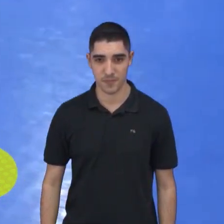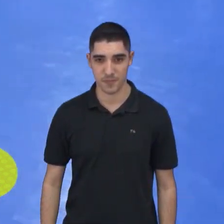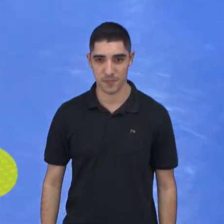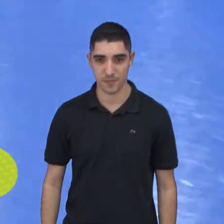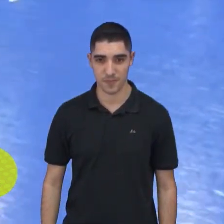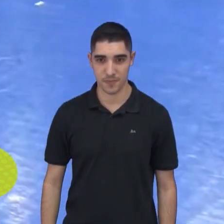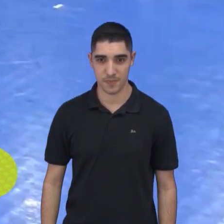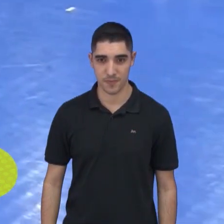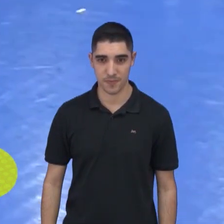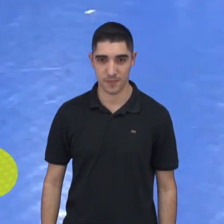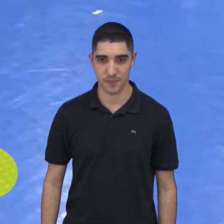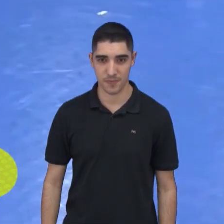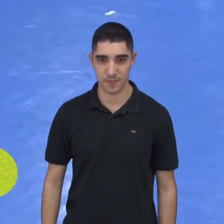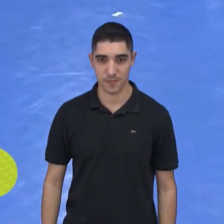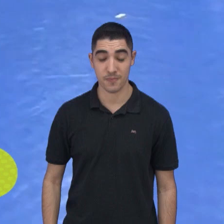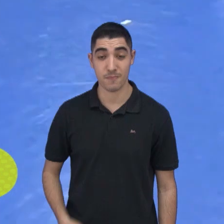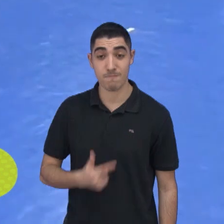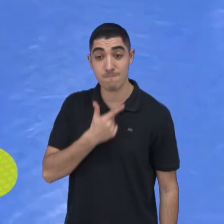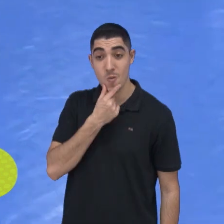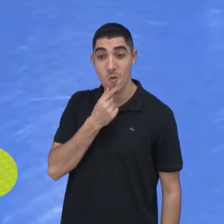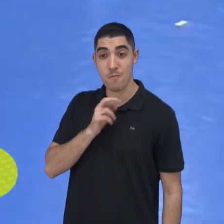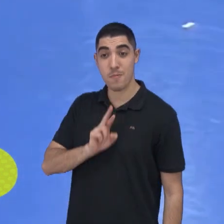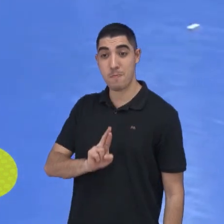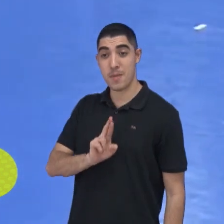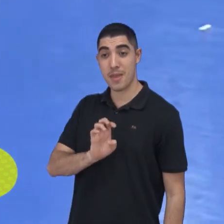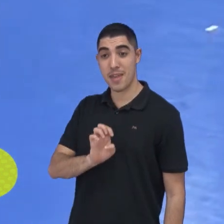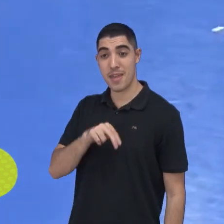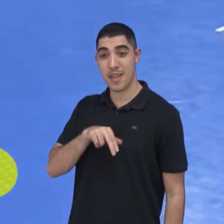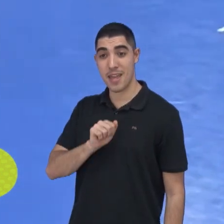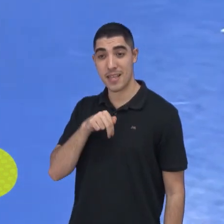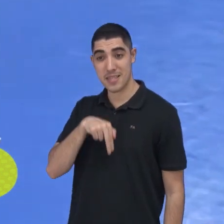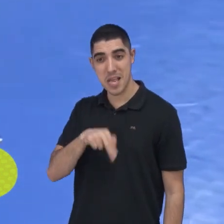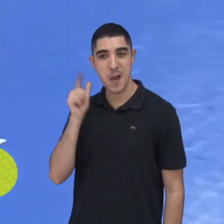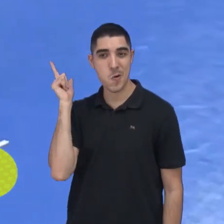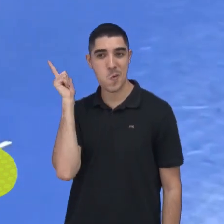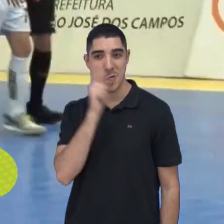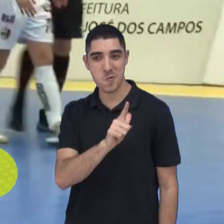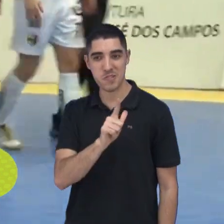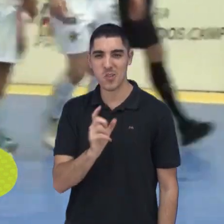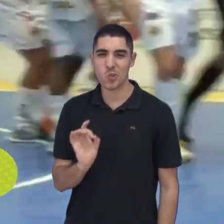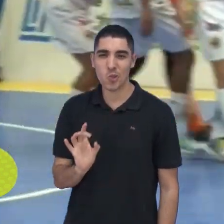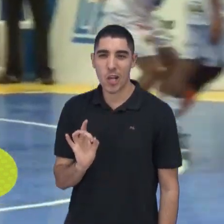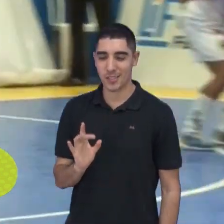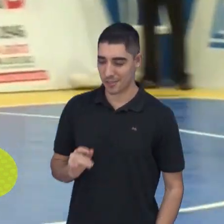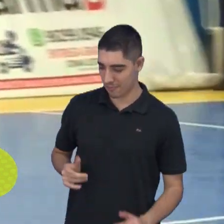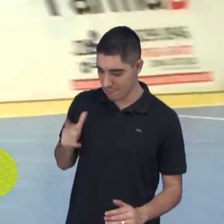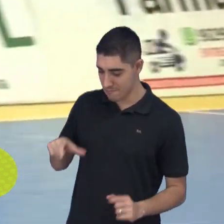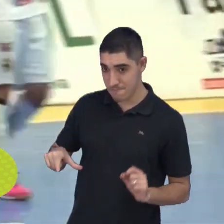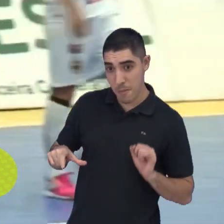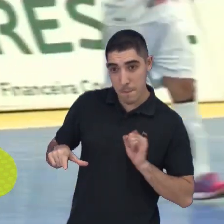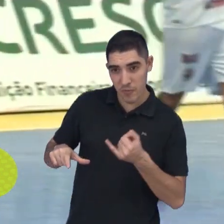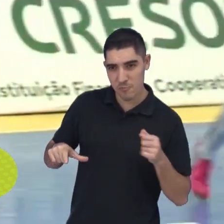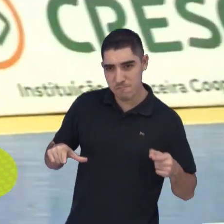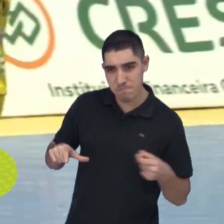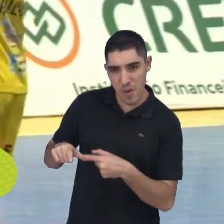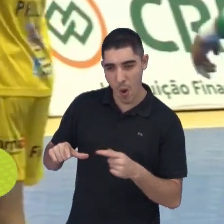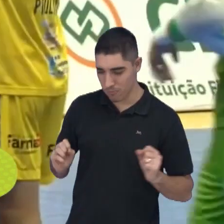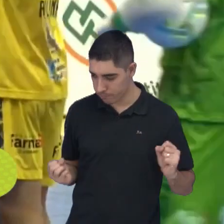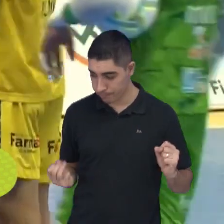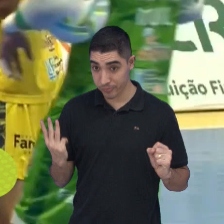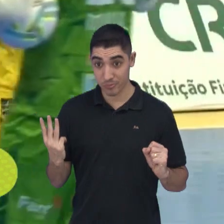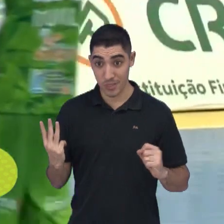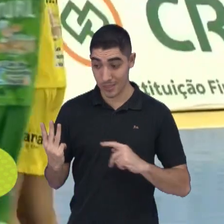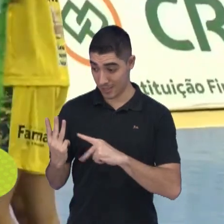Renan. Dentro da área ele dominou e bateu de bico para fazer o terceiro do São José. Renan é o nome da alegria. São José